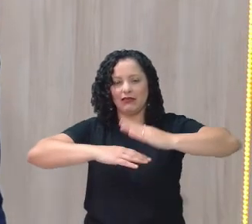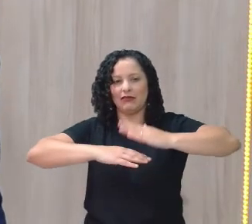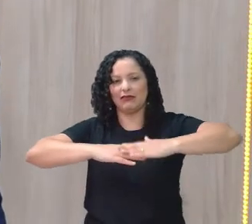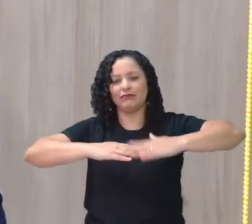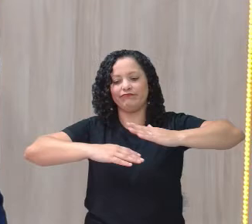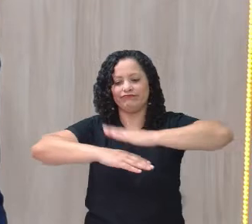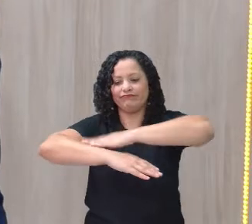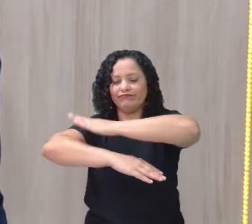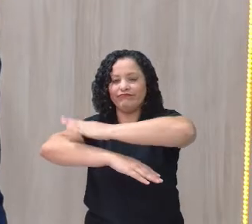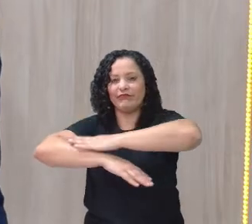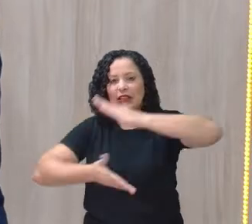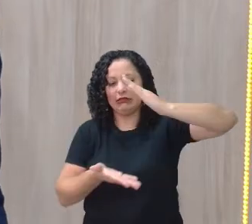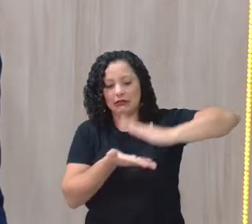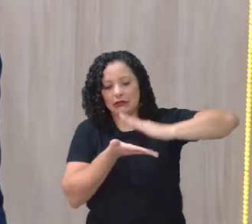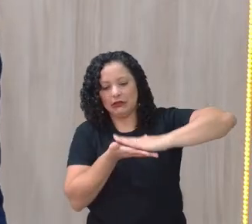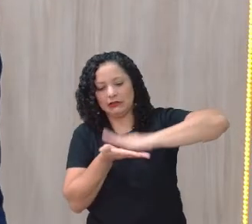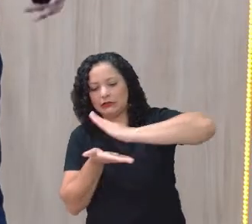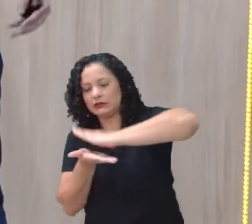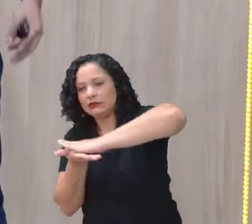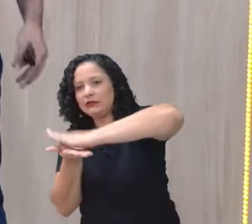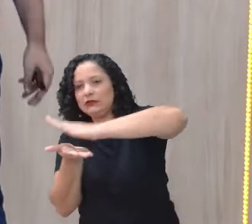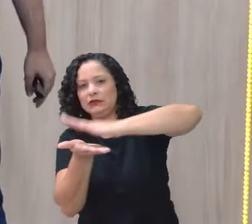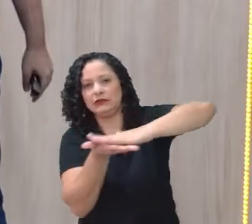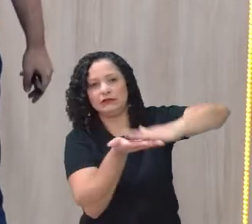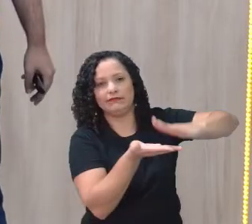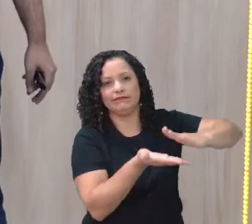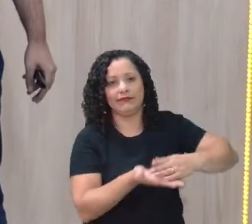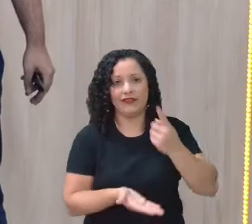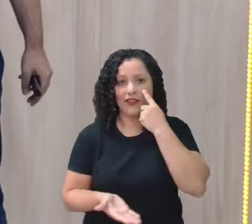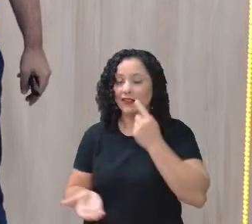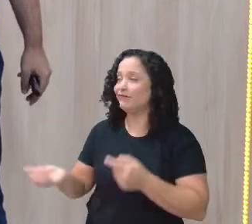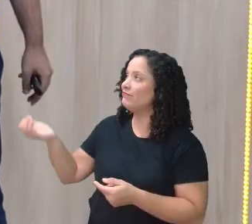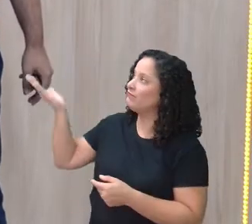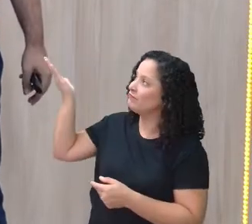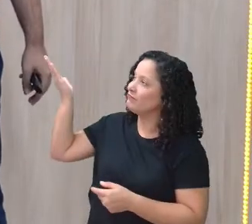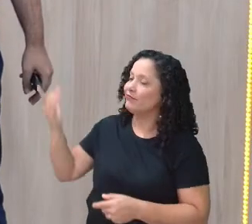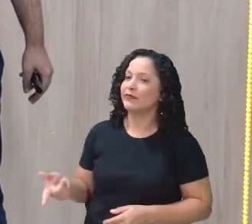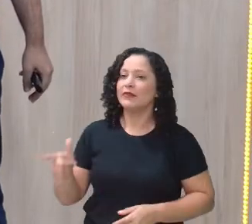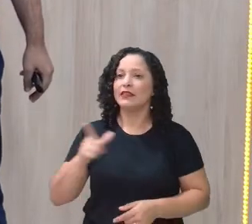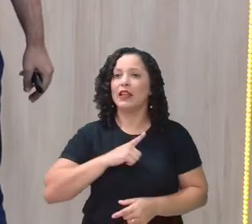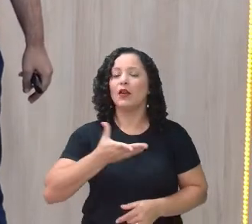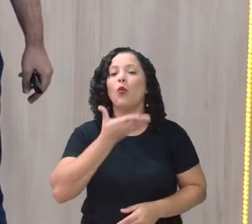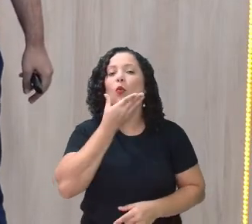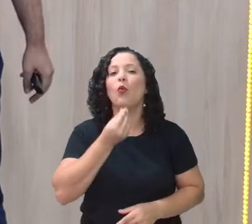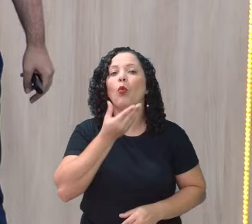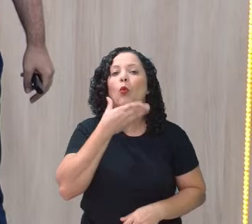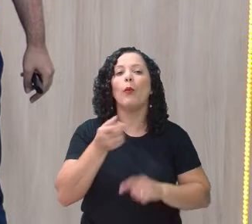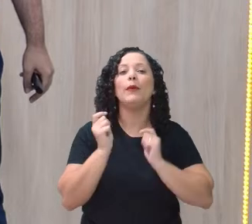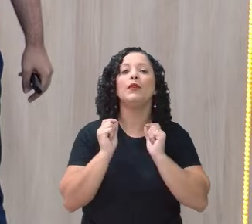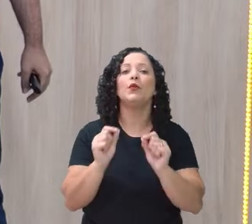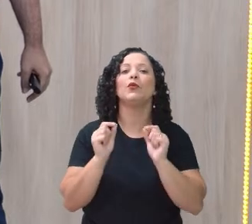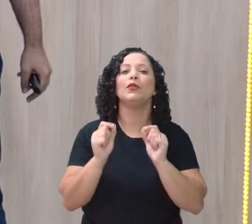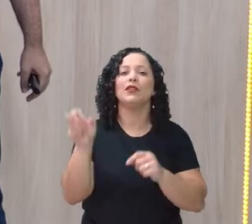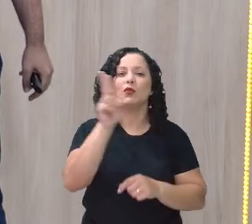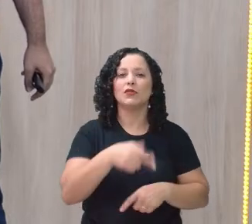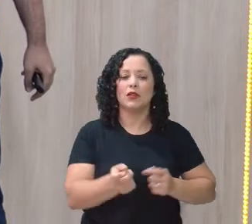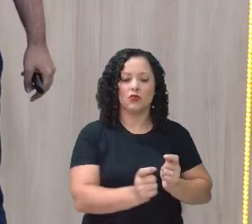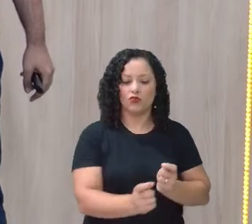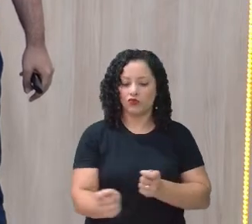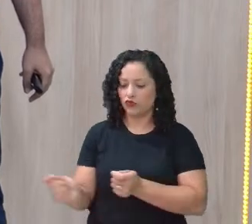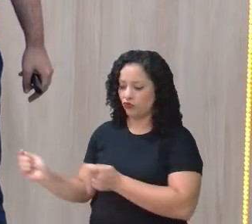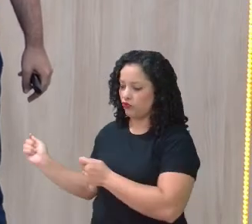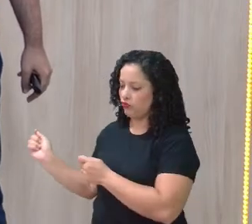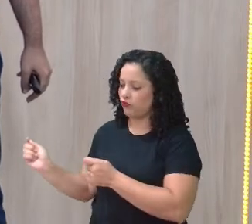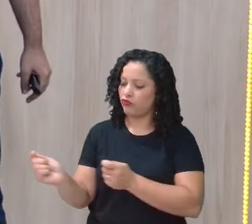a porosidade do solo. E repare ali também que nós temos o que o rapaz, ó, passando a questão